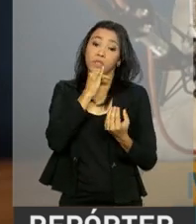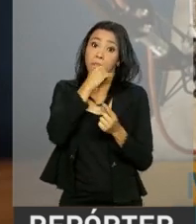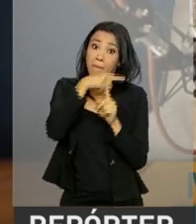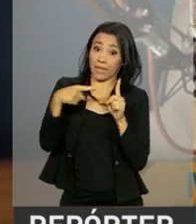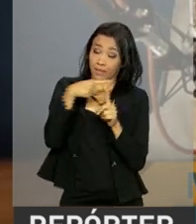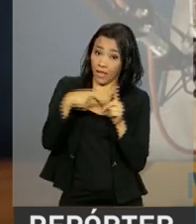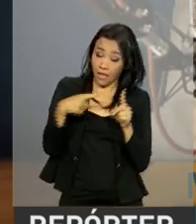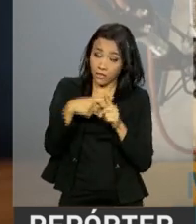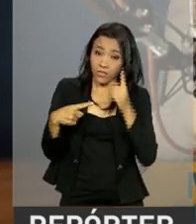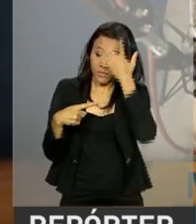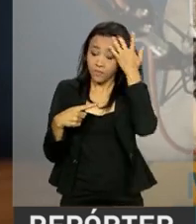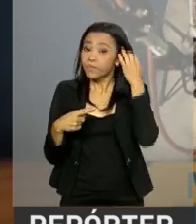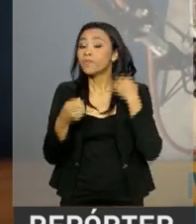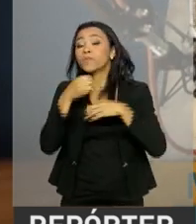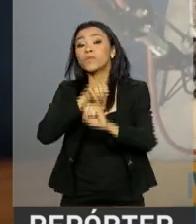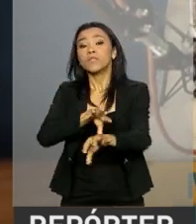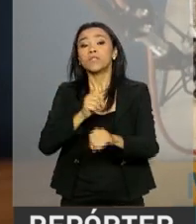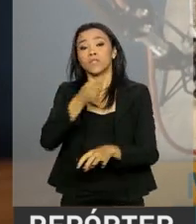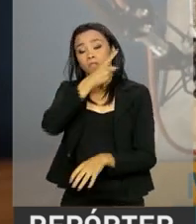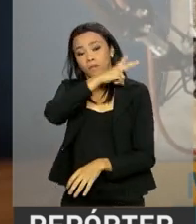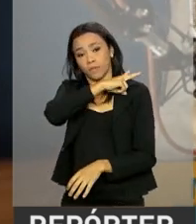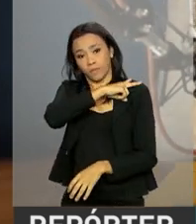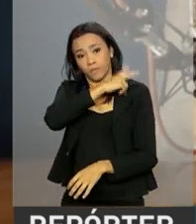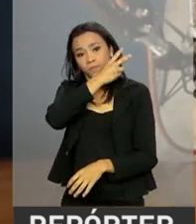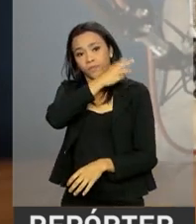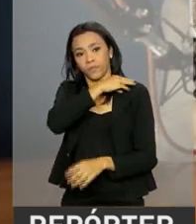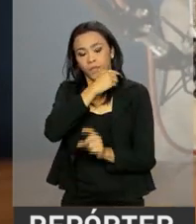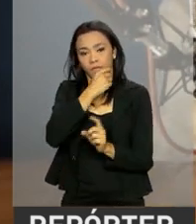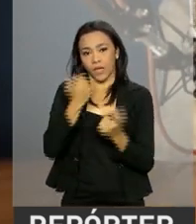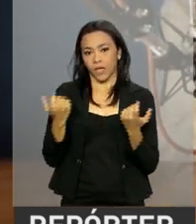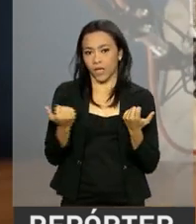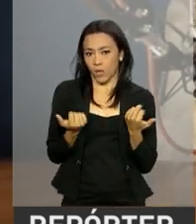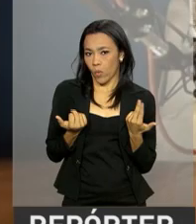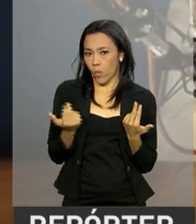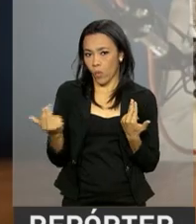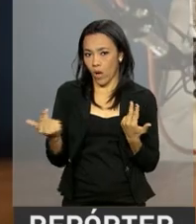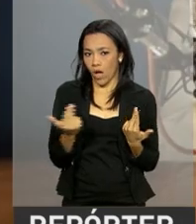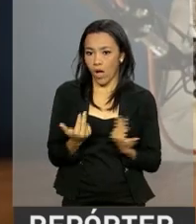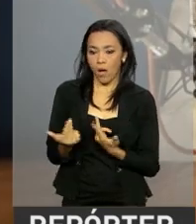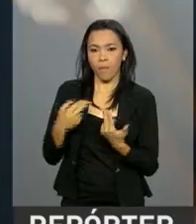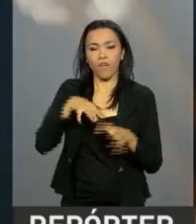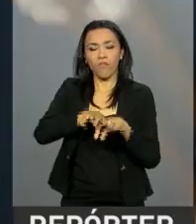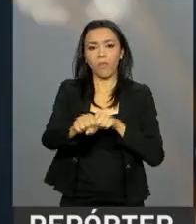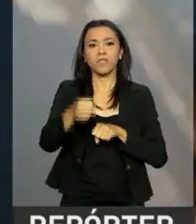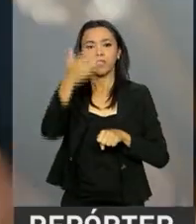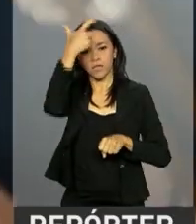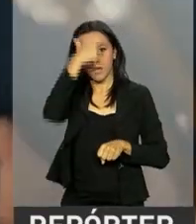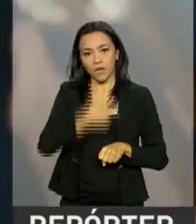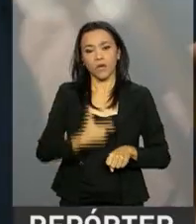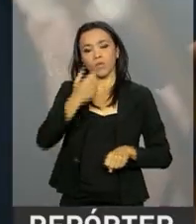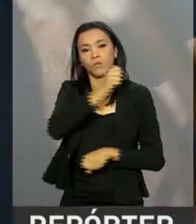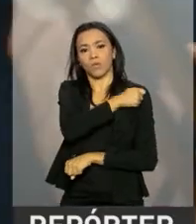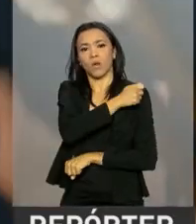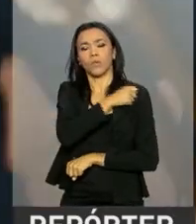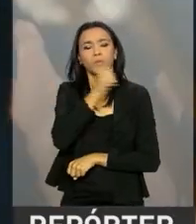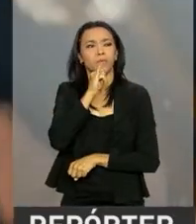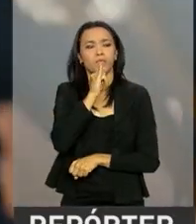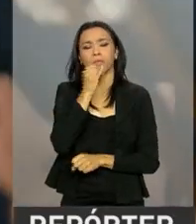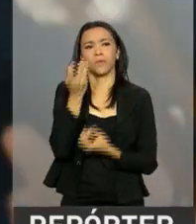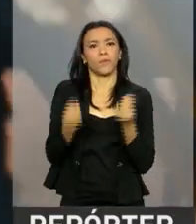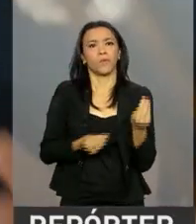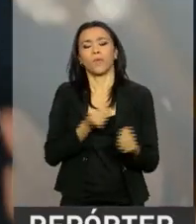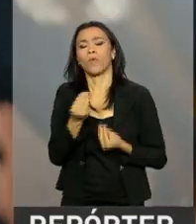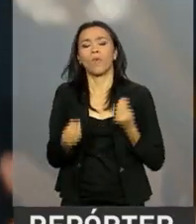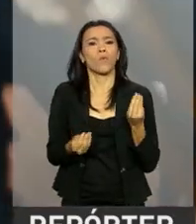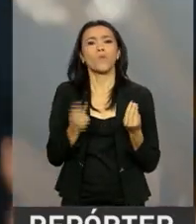do ensino médio dedicada àquilo que é comum paraa formação Geral do aluno Então nós vamos lá definir o que que todo